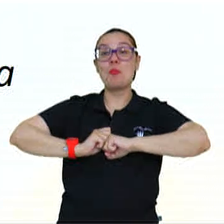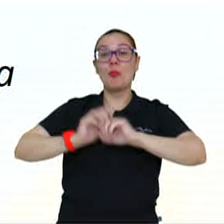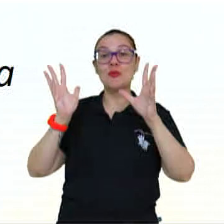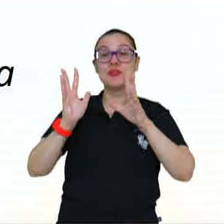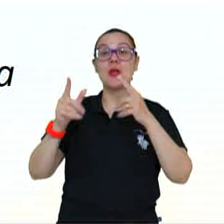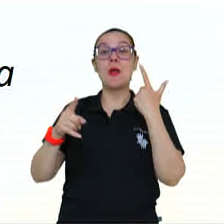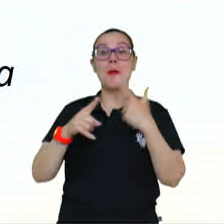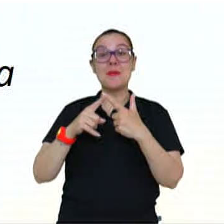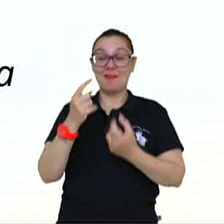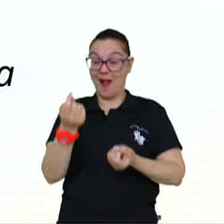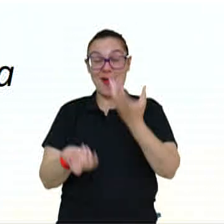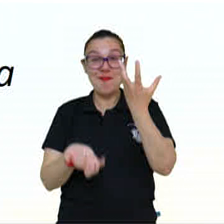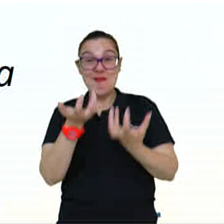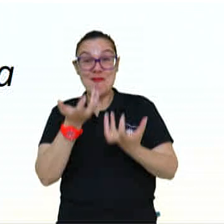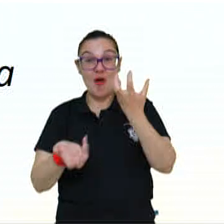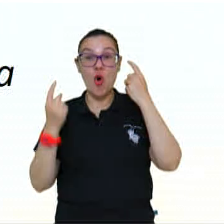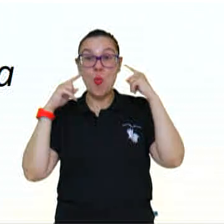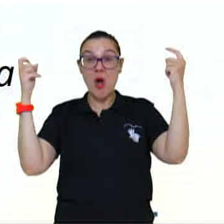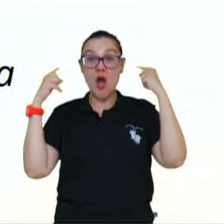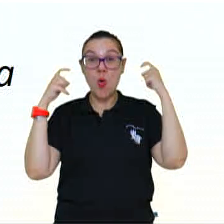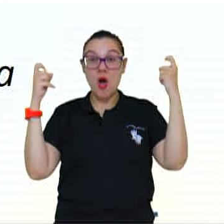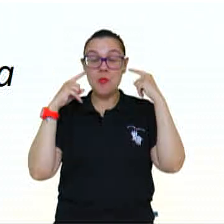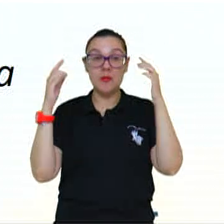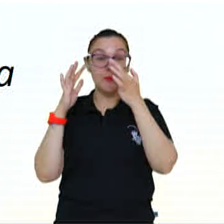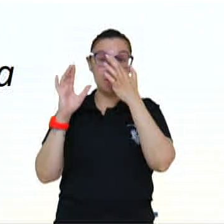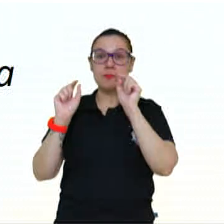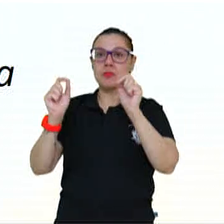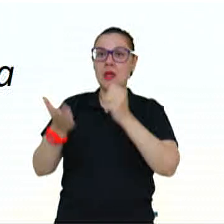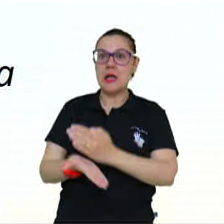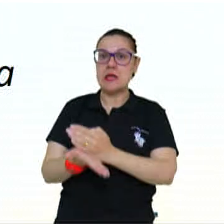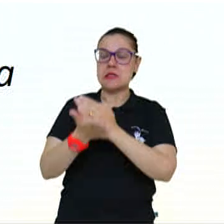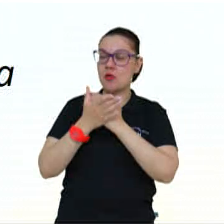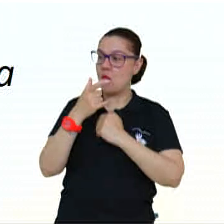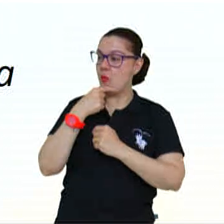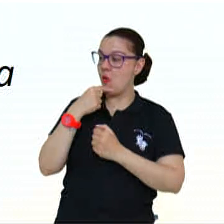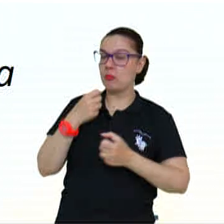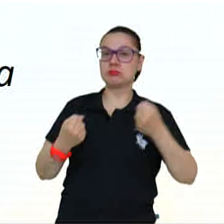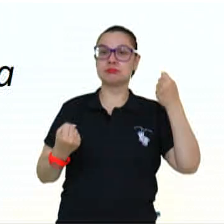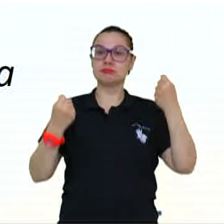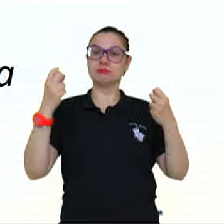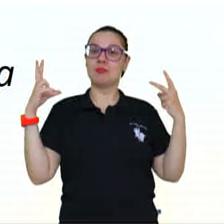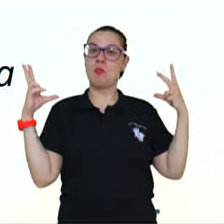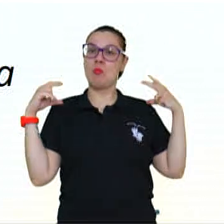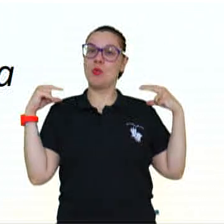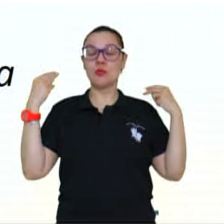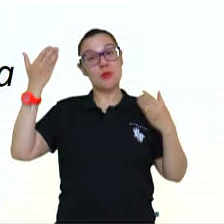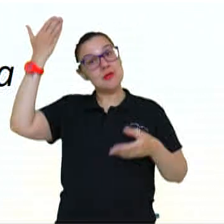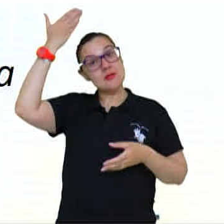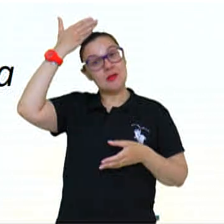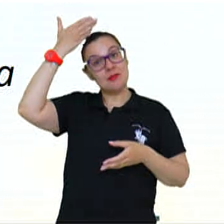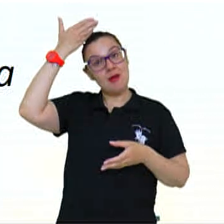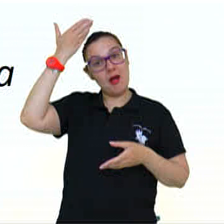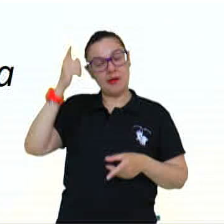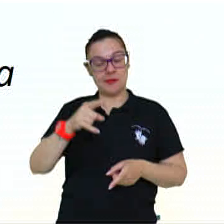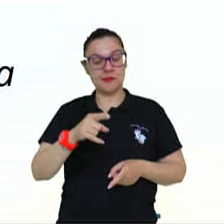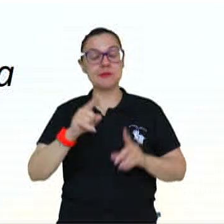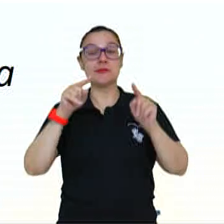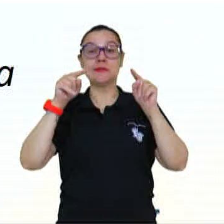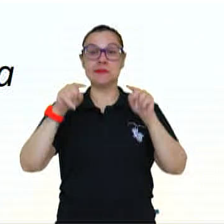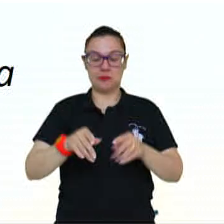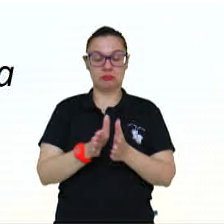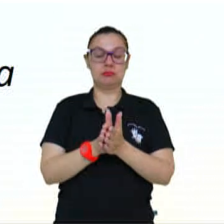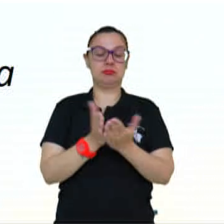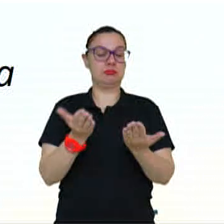que era alarme de incêndio. Quem me salvou foi um motorista de táxi. Manual só confunde,